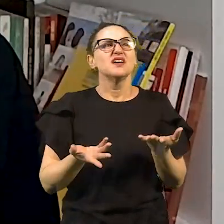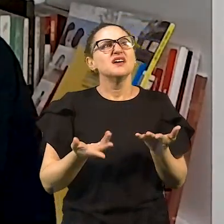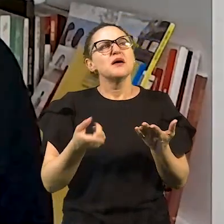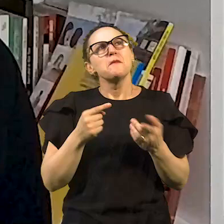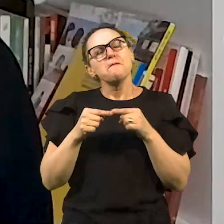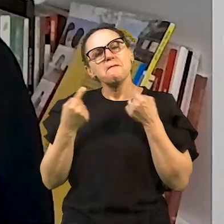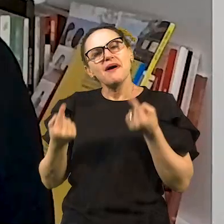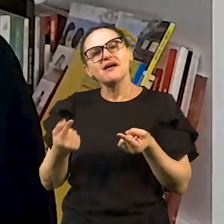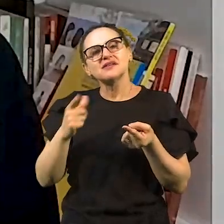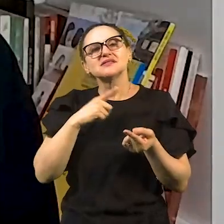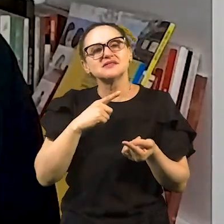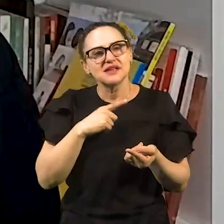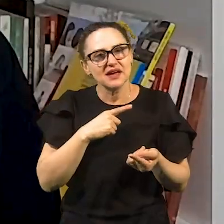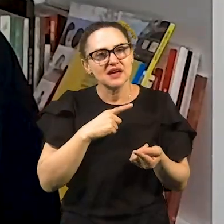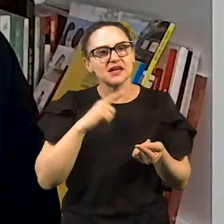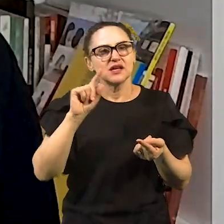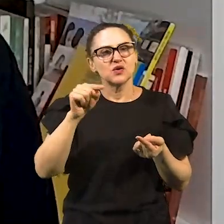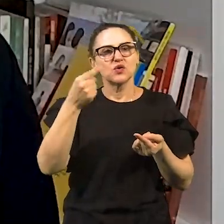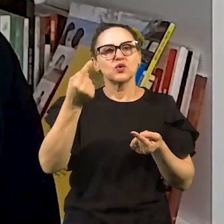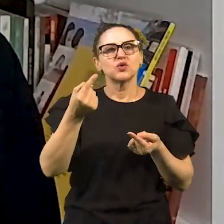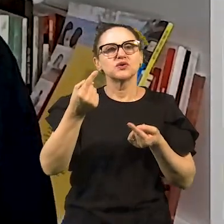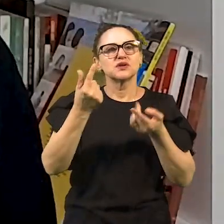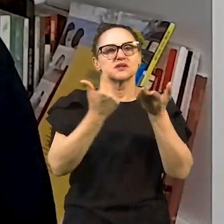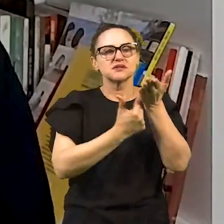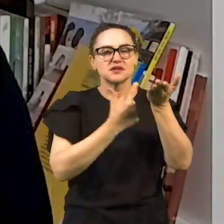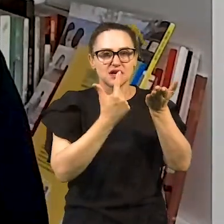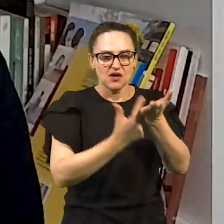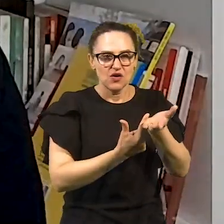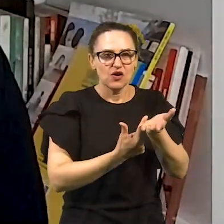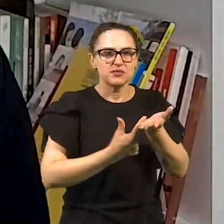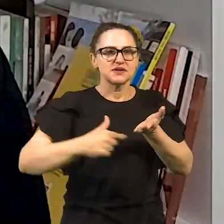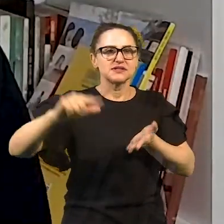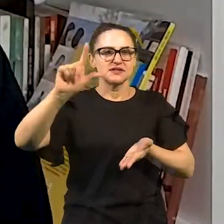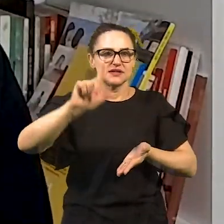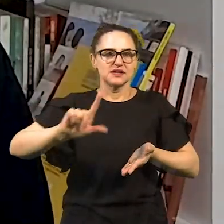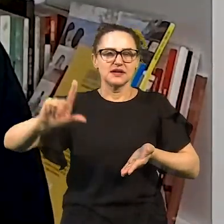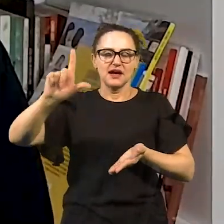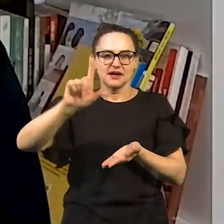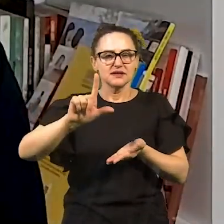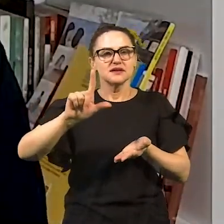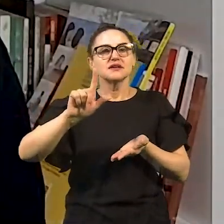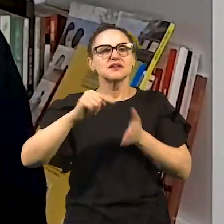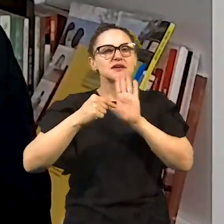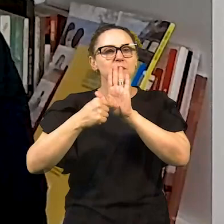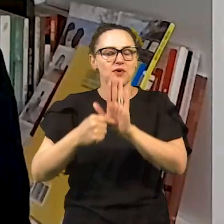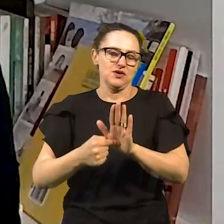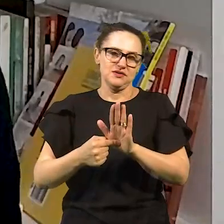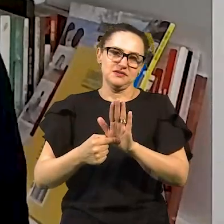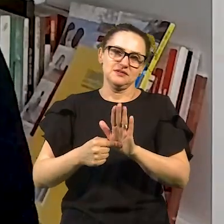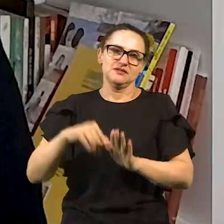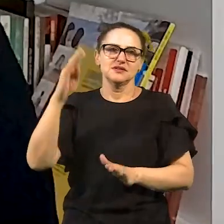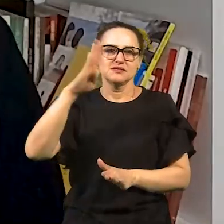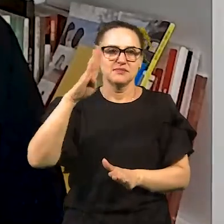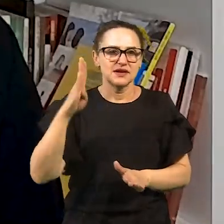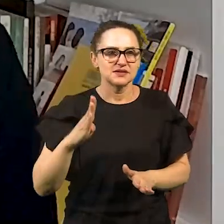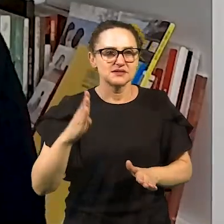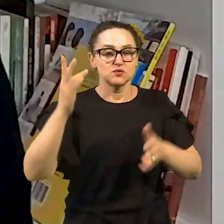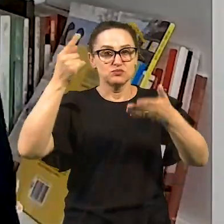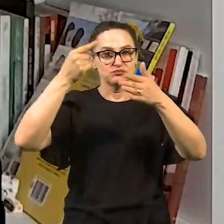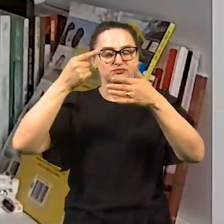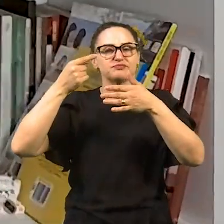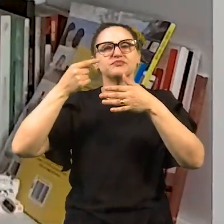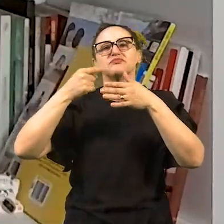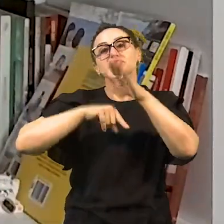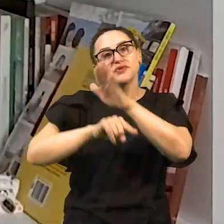vão aparecer em outras obras literárias e que dizem respeito a esse Brasil profundo, que na real era a